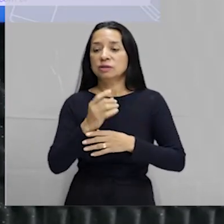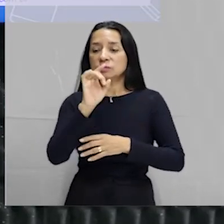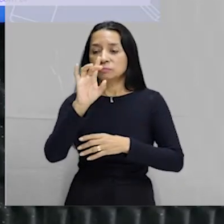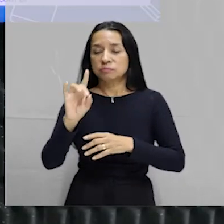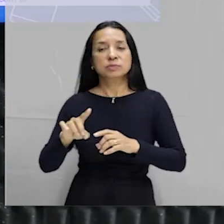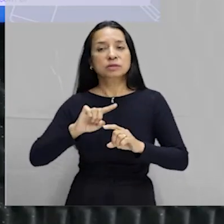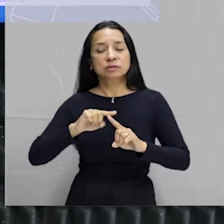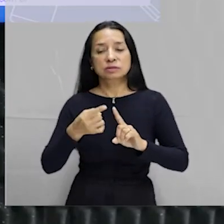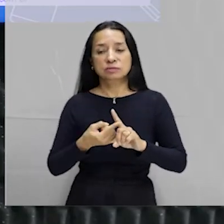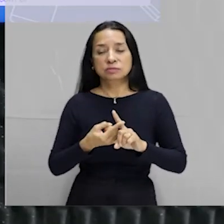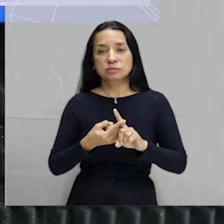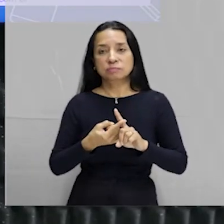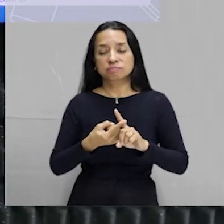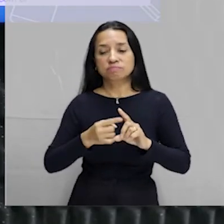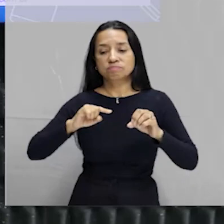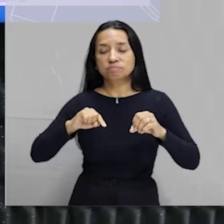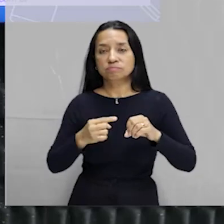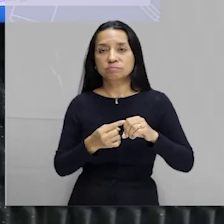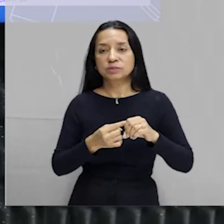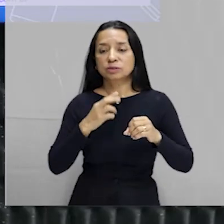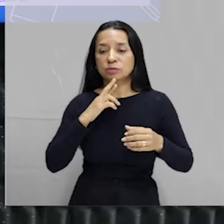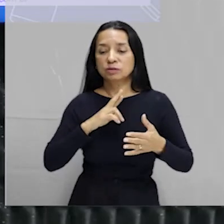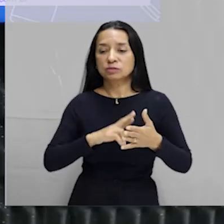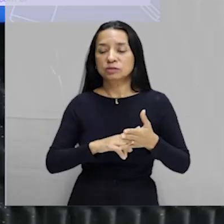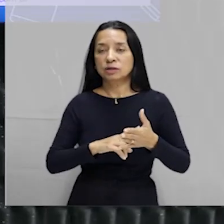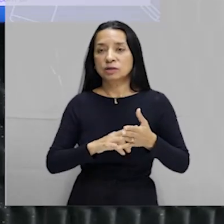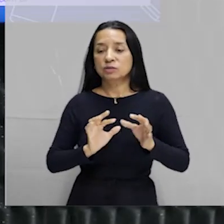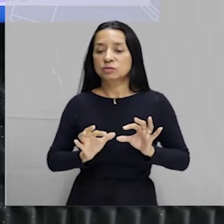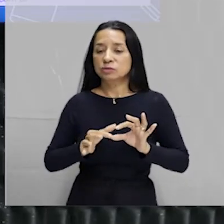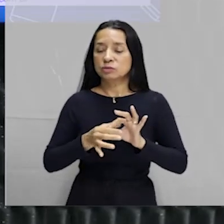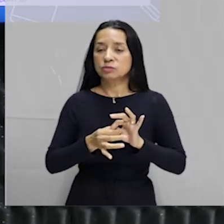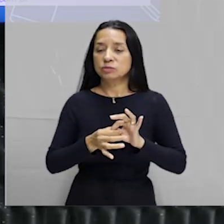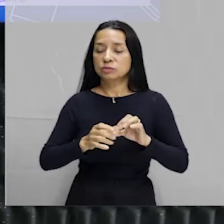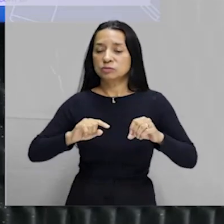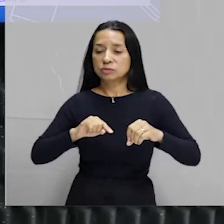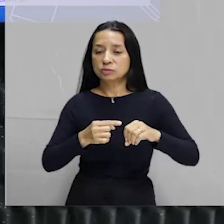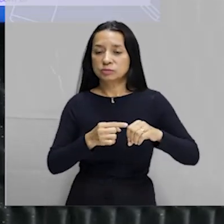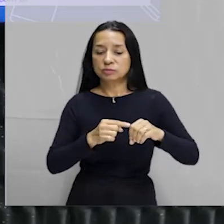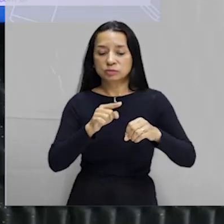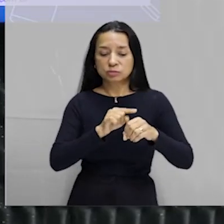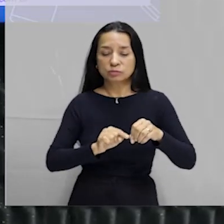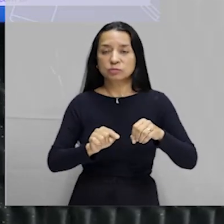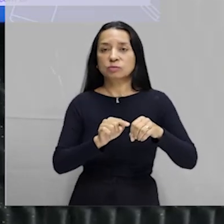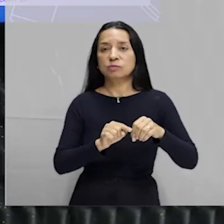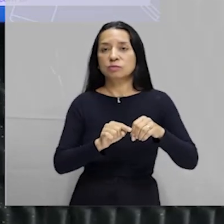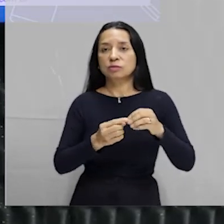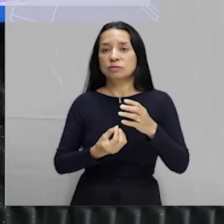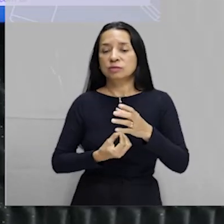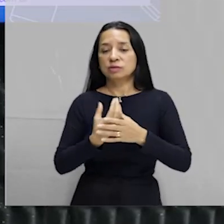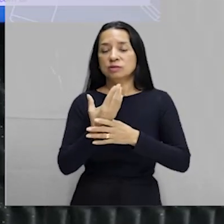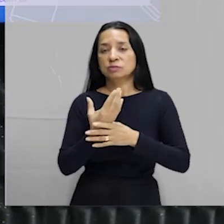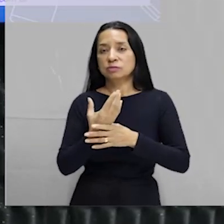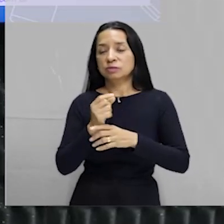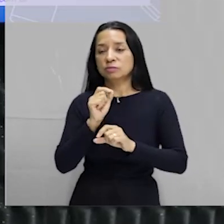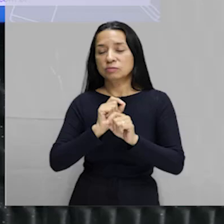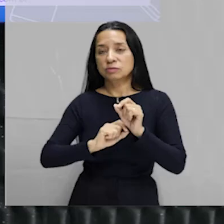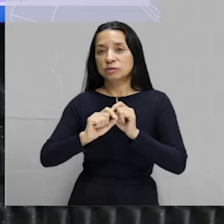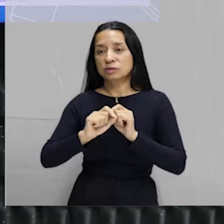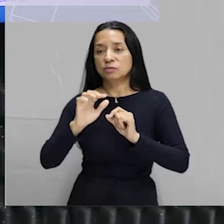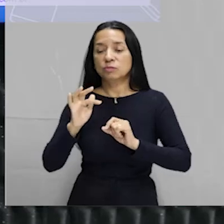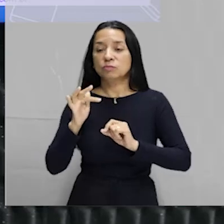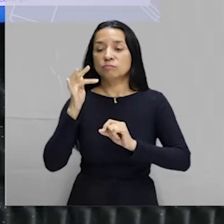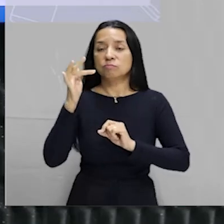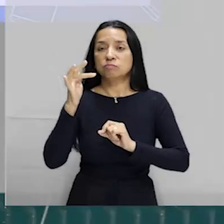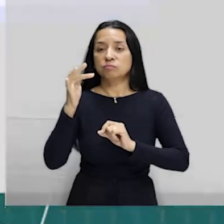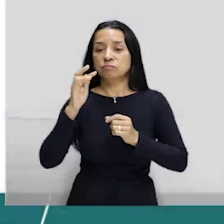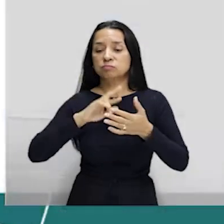Então, cada embrião ele é resultante da união de um espermatozoide e um óvulo que vai gerar um ser, né, um futuro